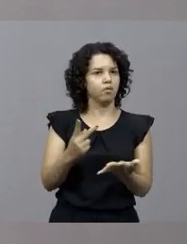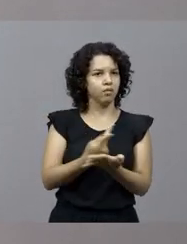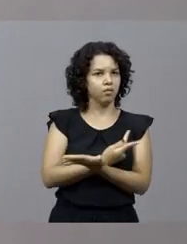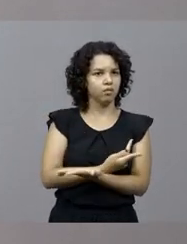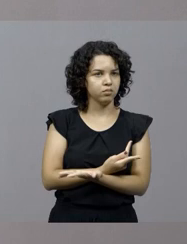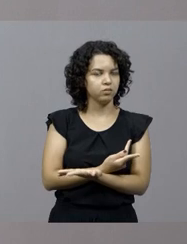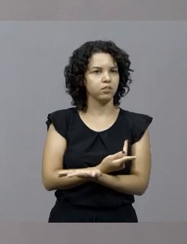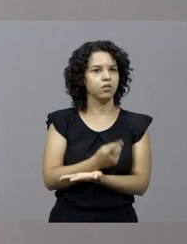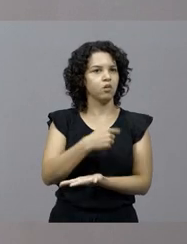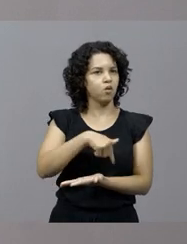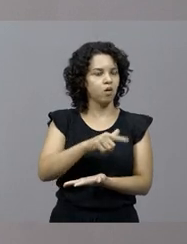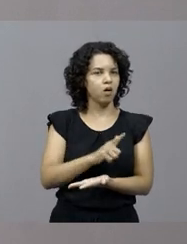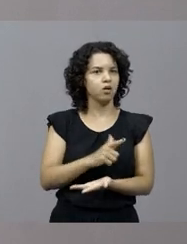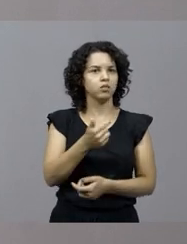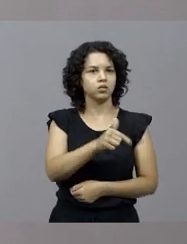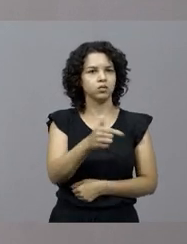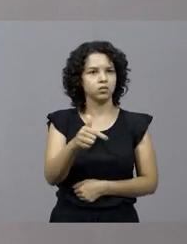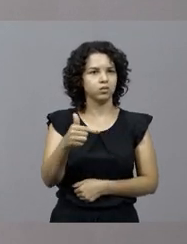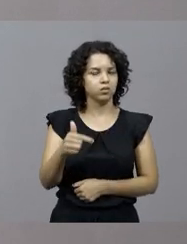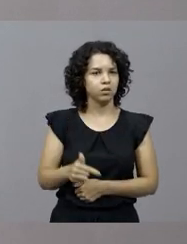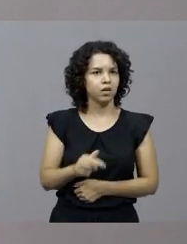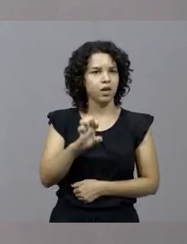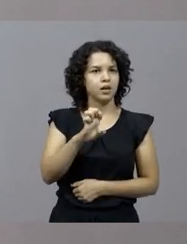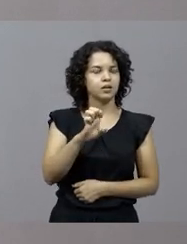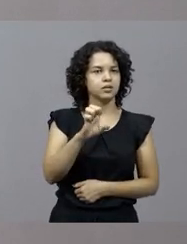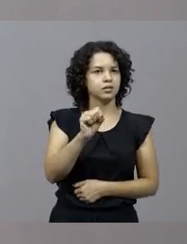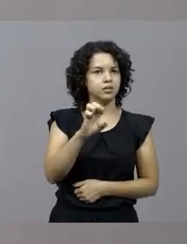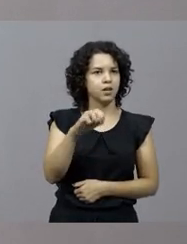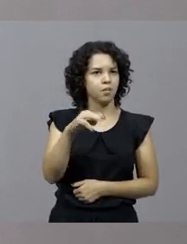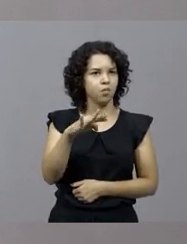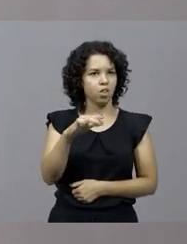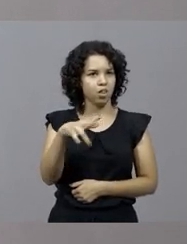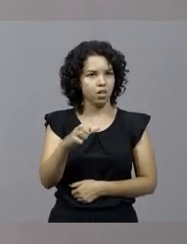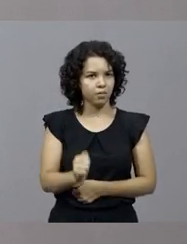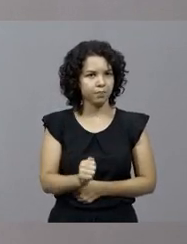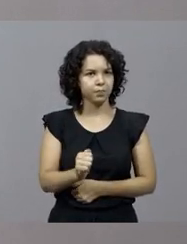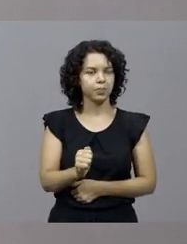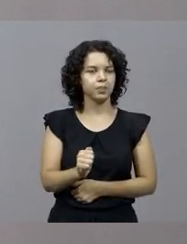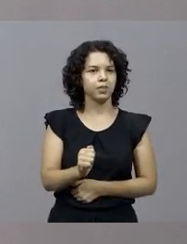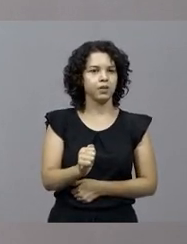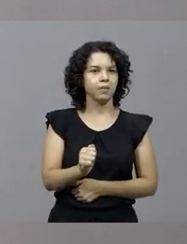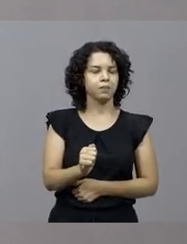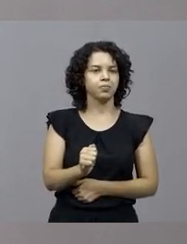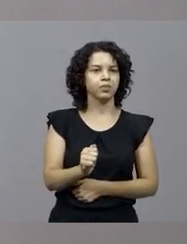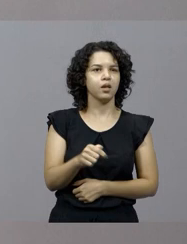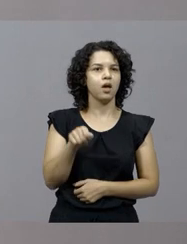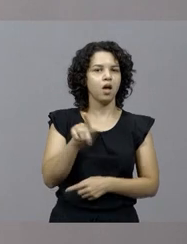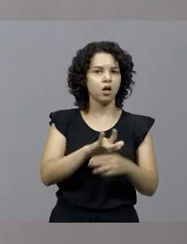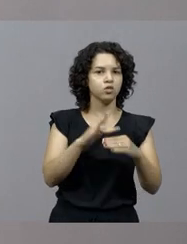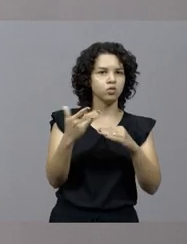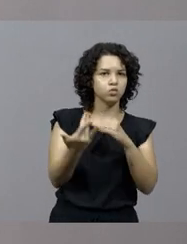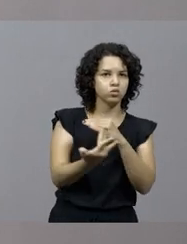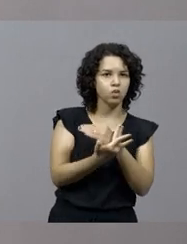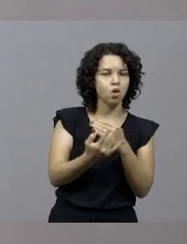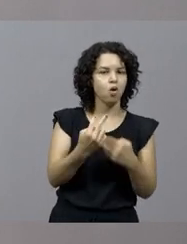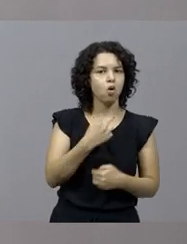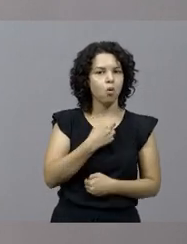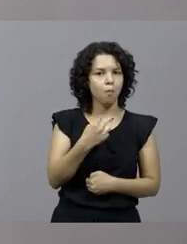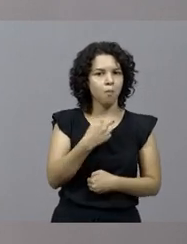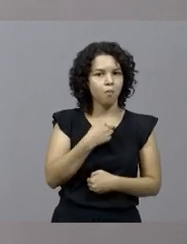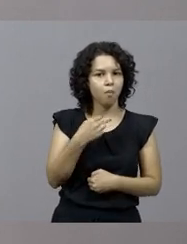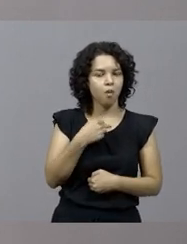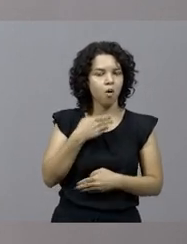incipiente atitude de uma exêmula. As redes sociais não podem ser refúgio de manifestações